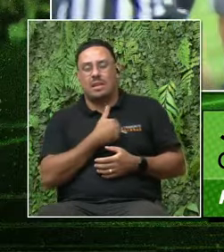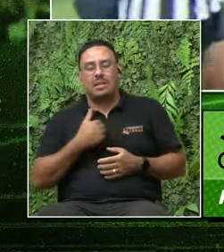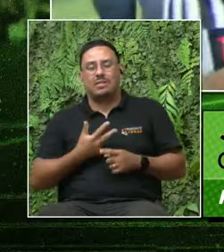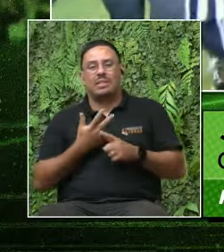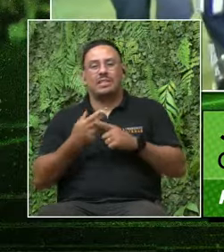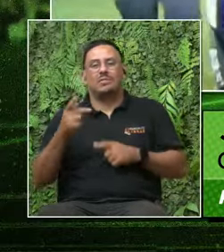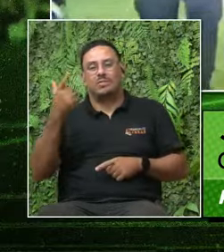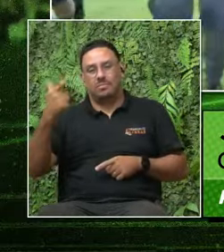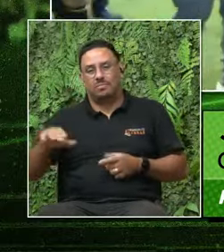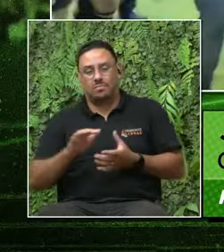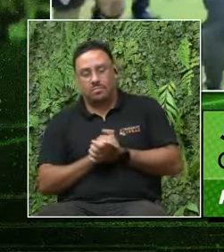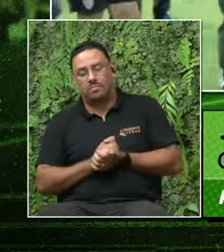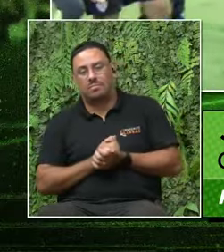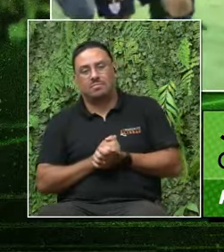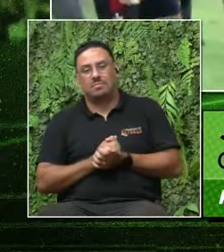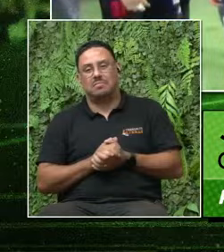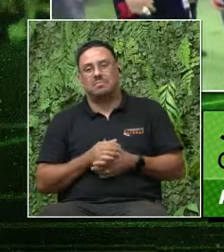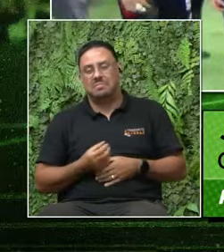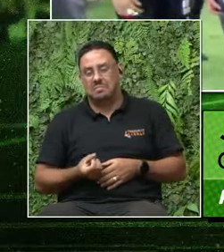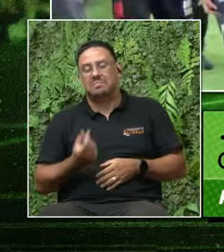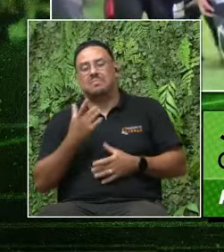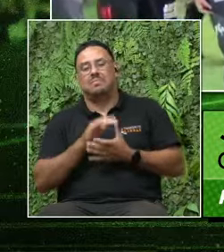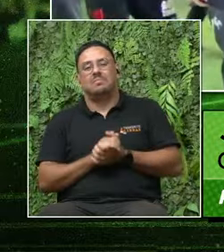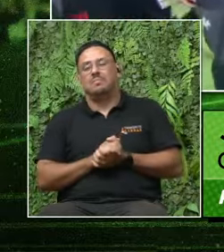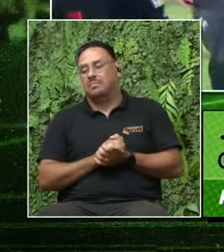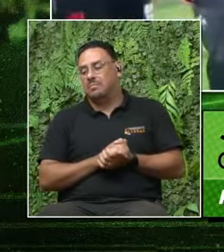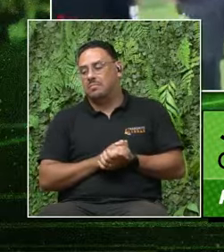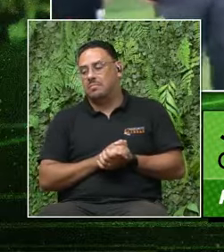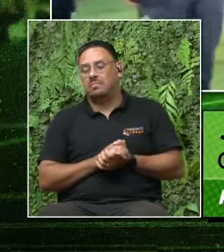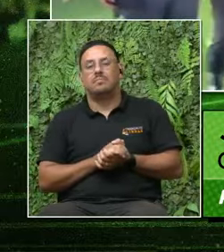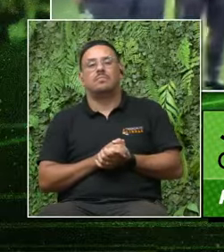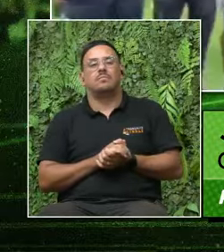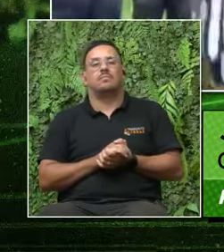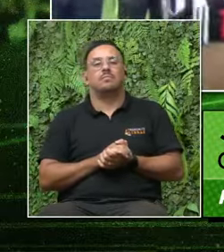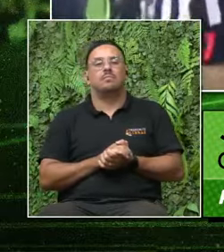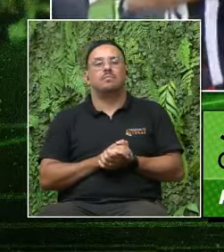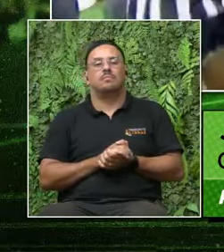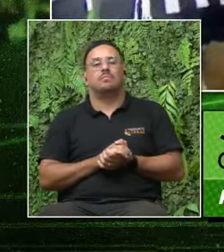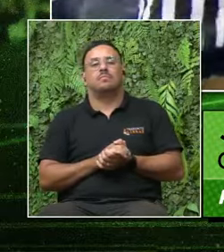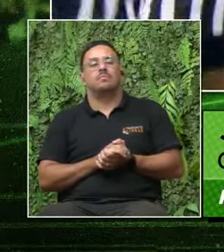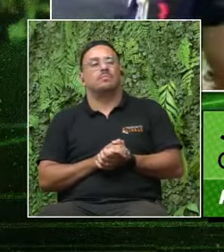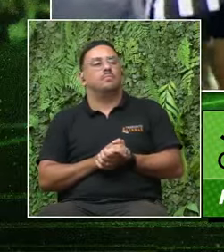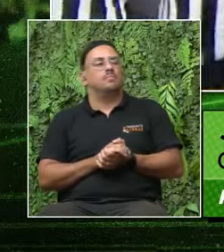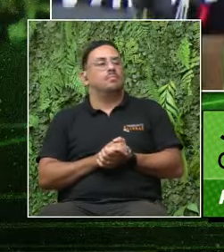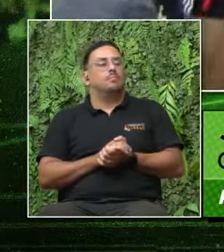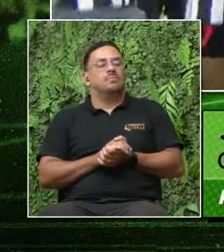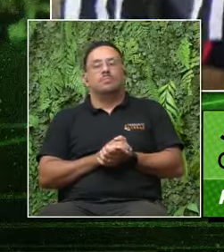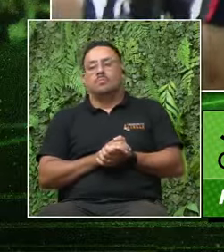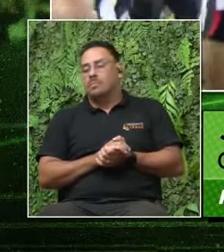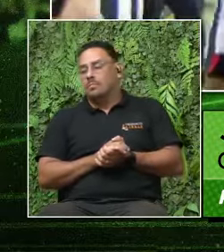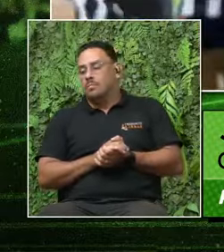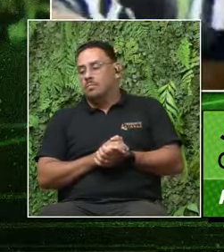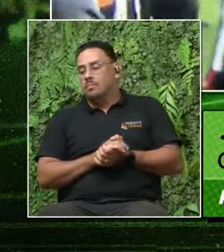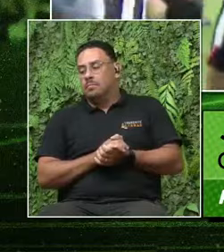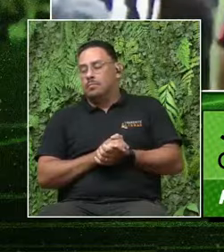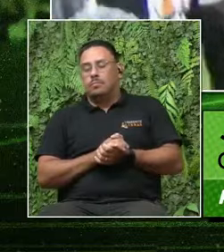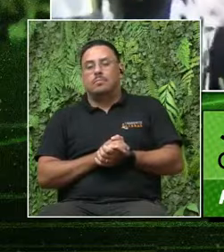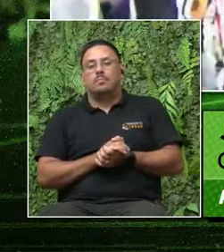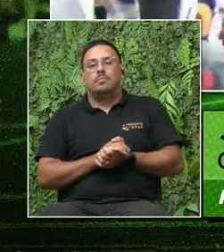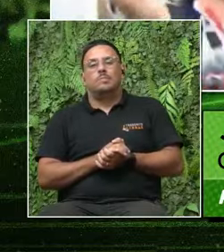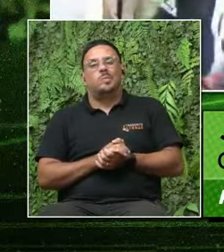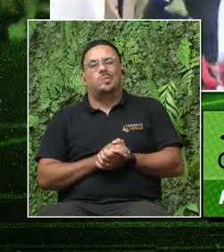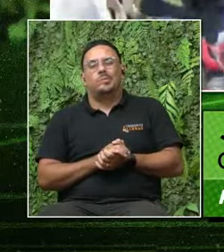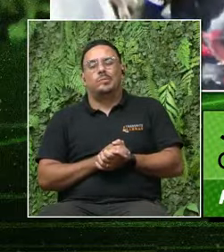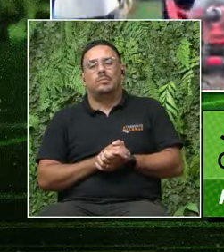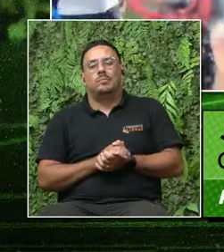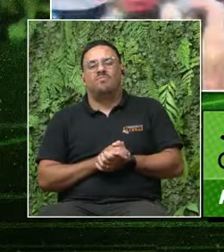ganhou mais uma vez ai Cred isso que tá rolando ali viu o Erson foi ali comemorando Ai